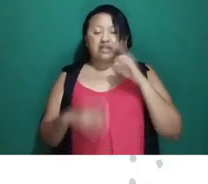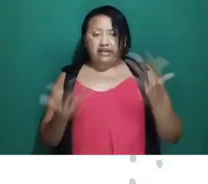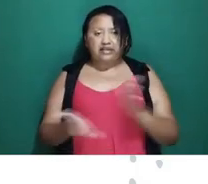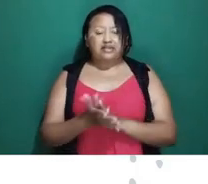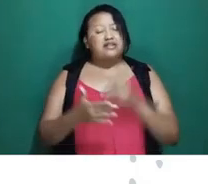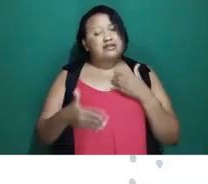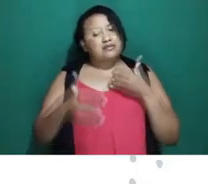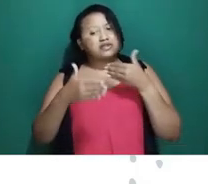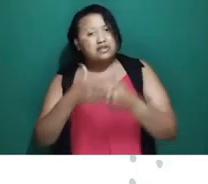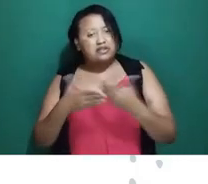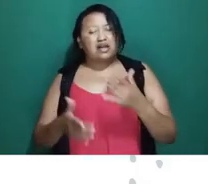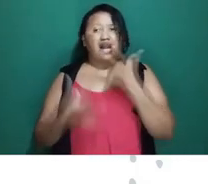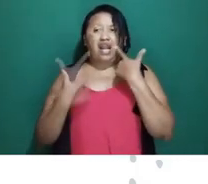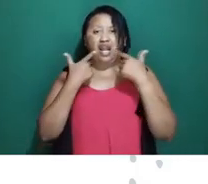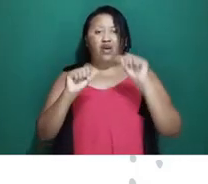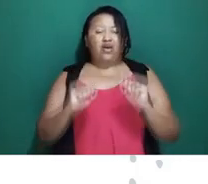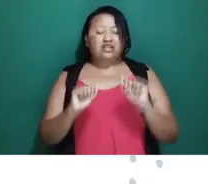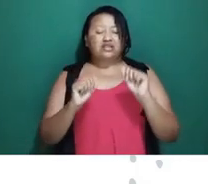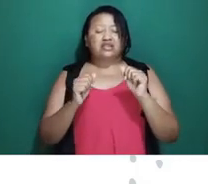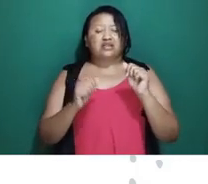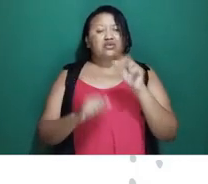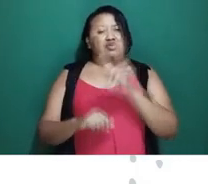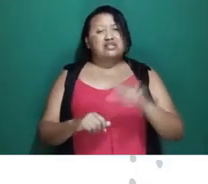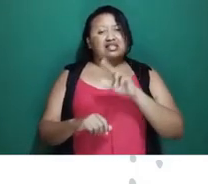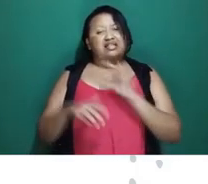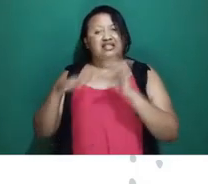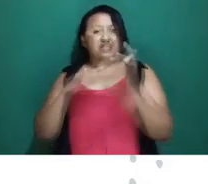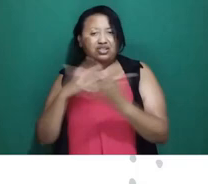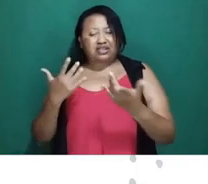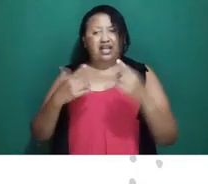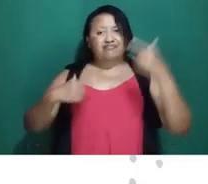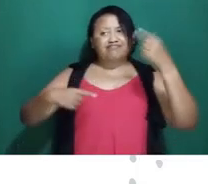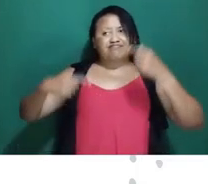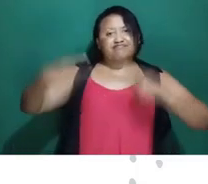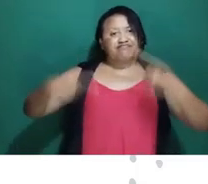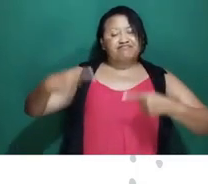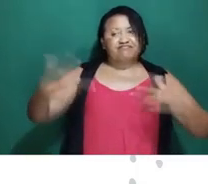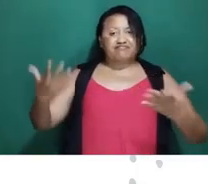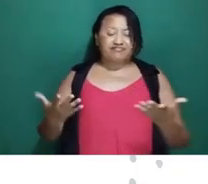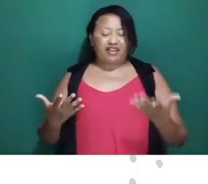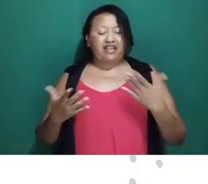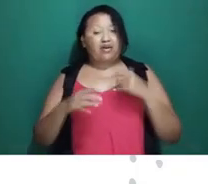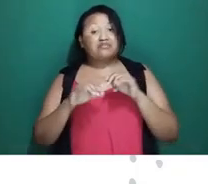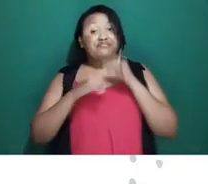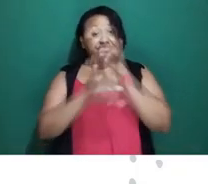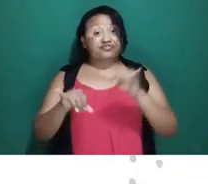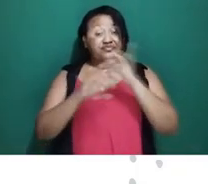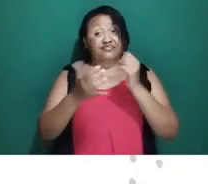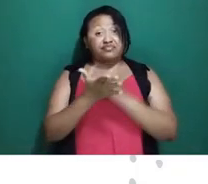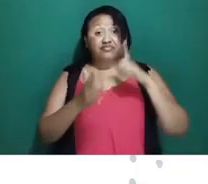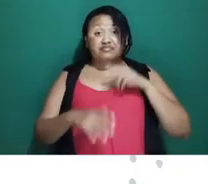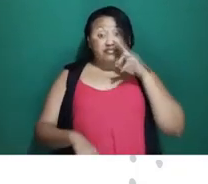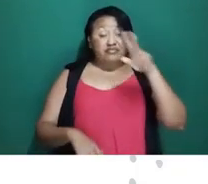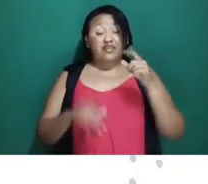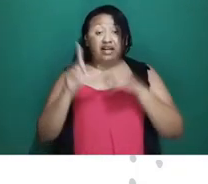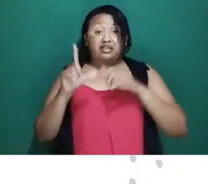linguagem utilizada nas redes sociais nas quais as discussão sobre a referida propaganda Começou a tomar força e letra